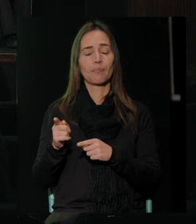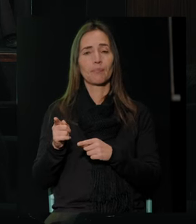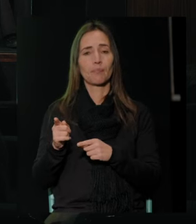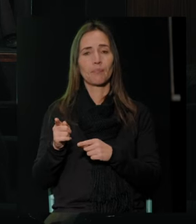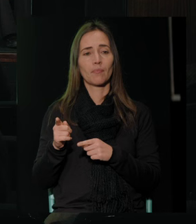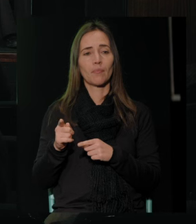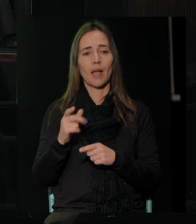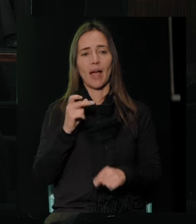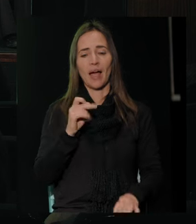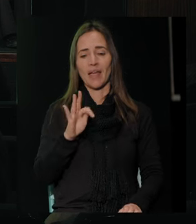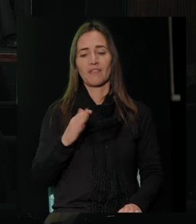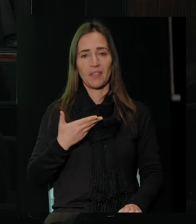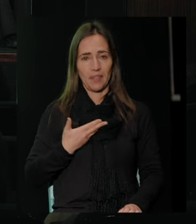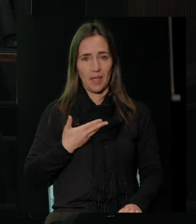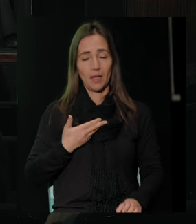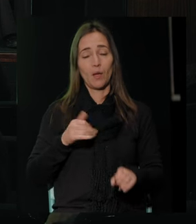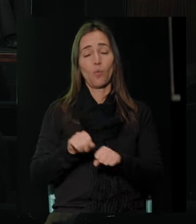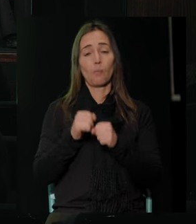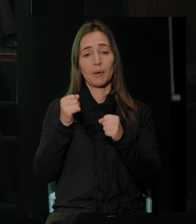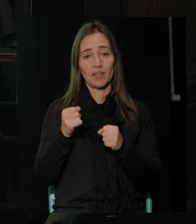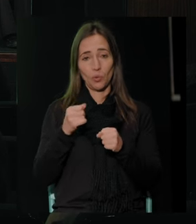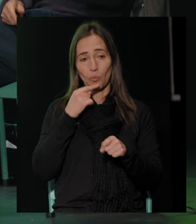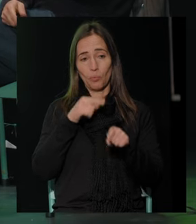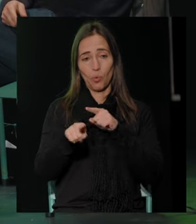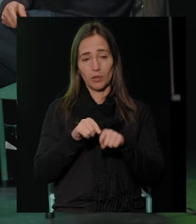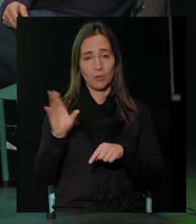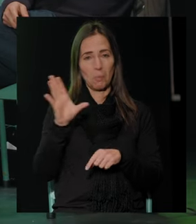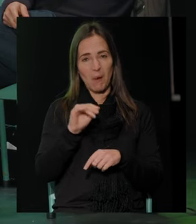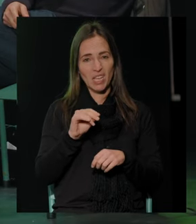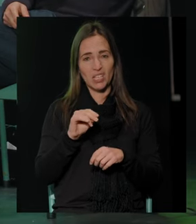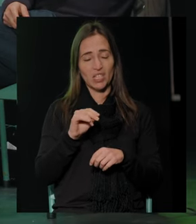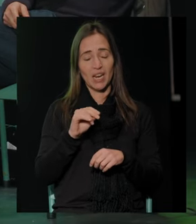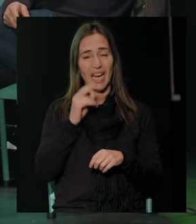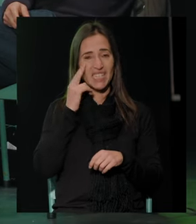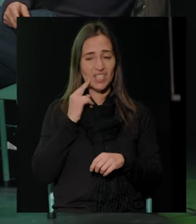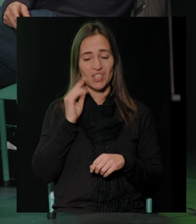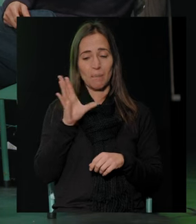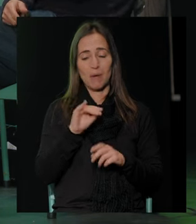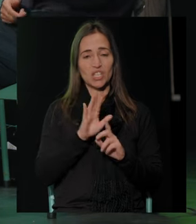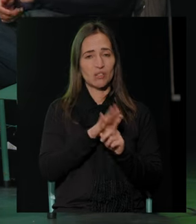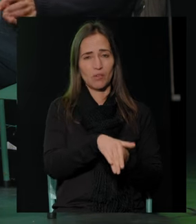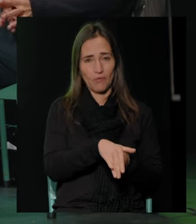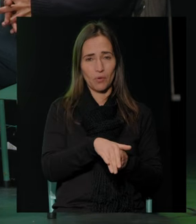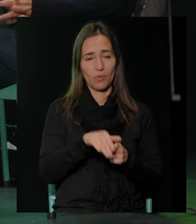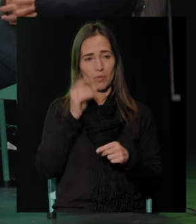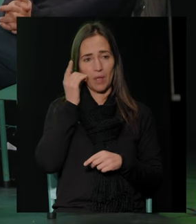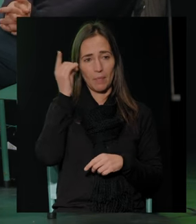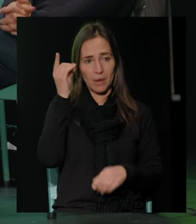a AfD, que é o partido mais racista e mais xenófobo da Alemanha, tinha no